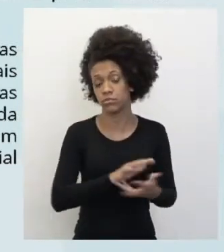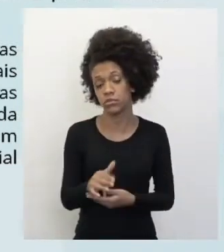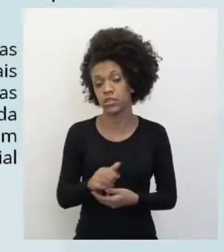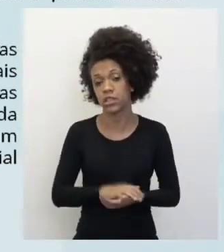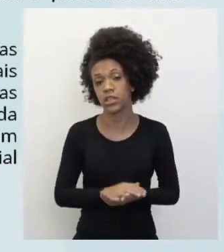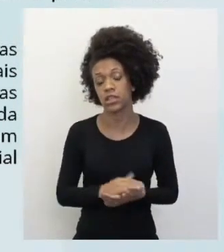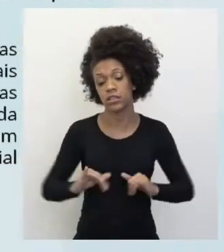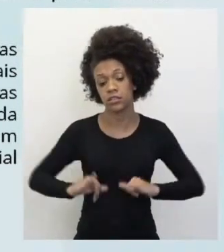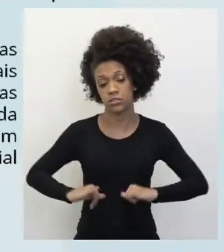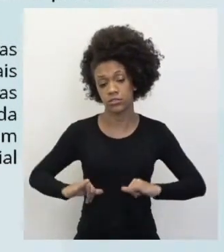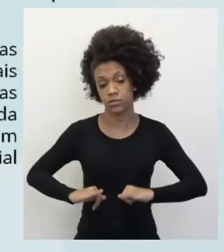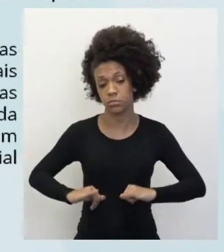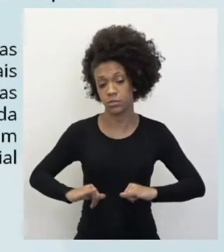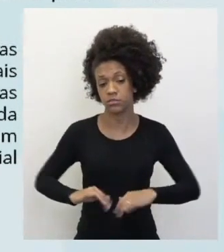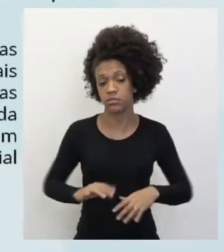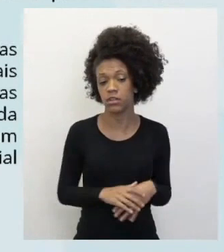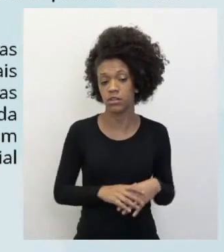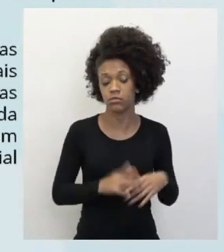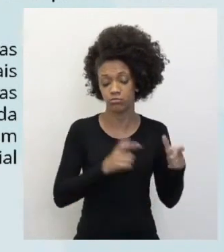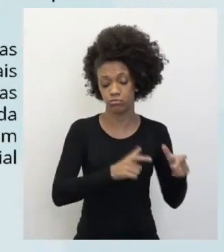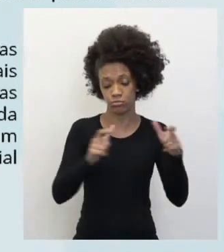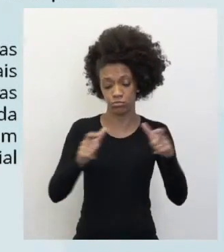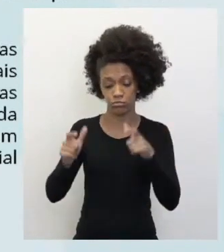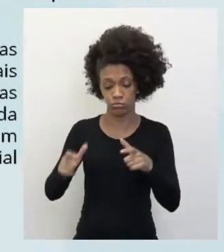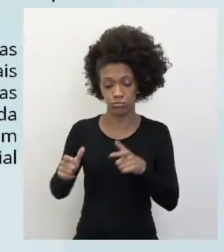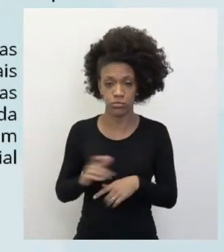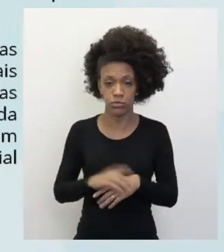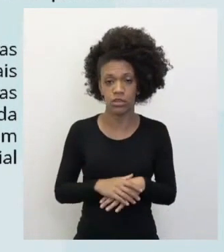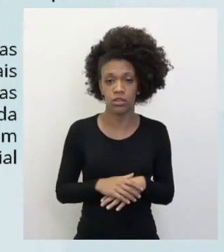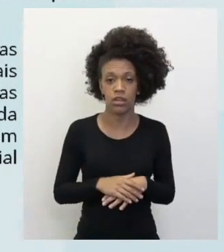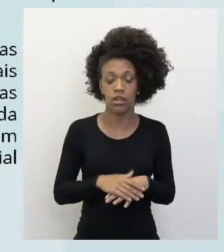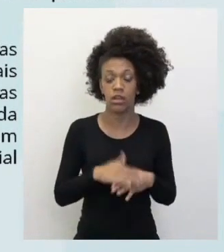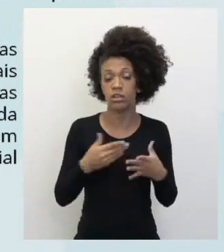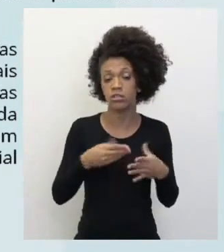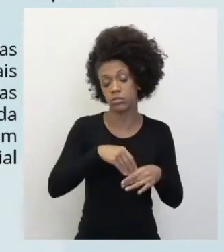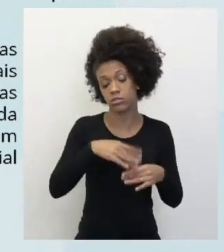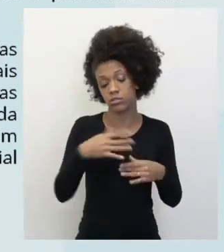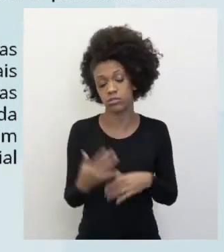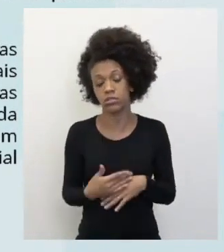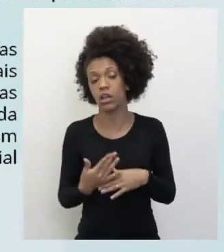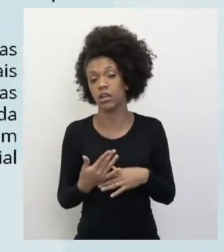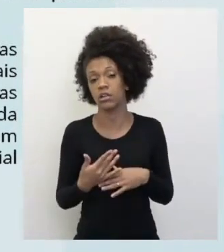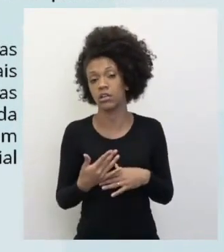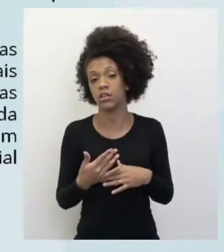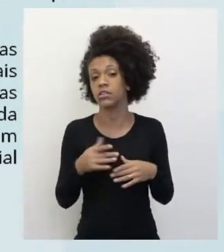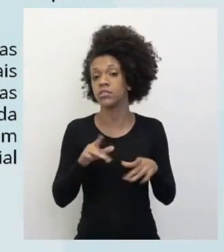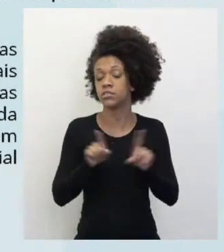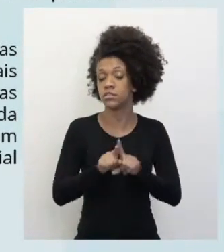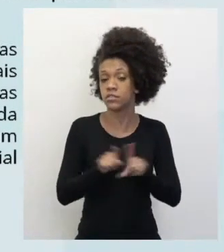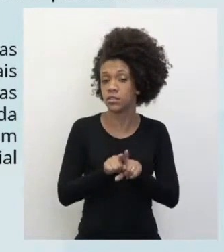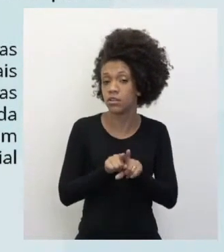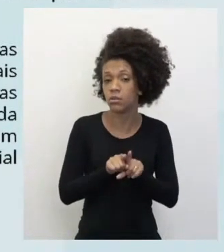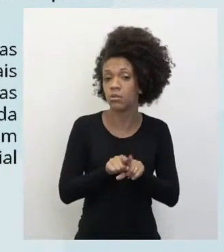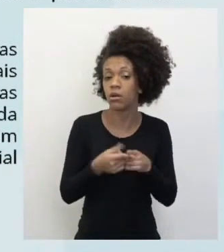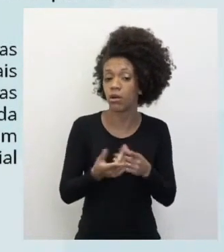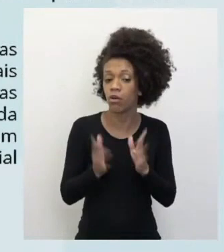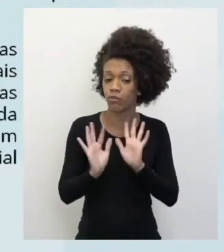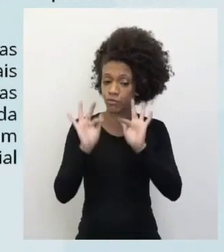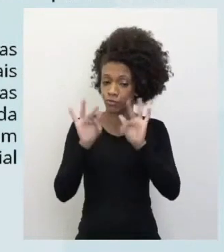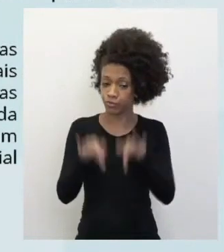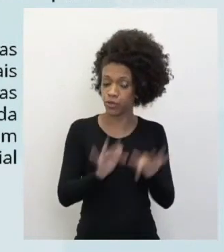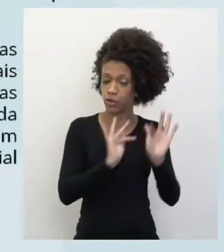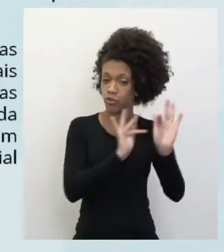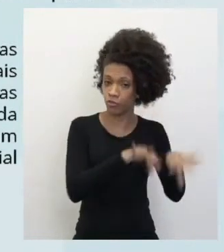dos centros urbanos, estabelecidos durante o auge da civilização clássica. Assim, podemos concluir que o feudalismo